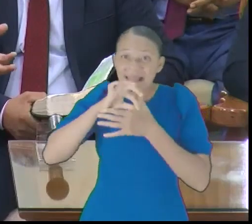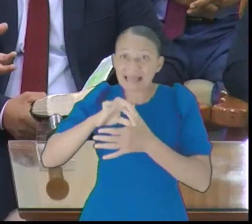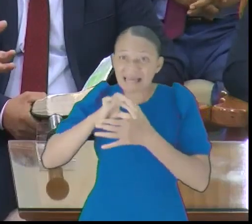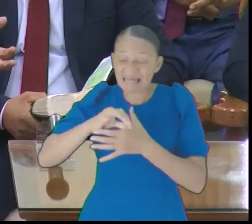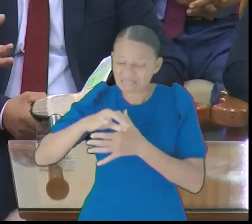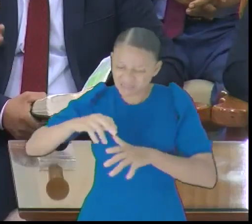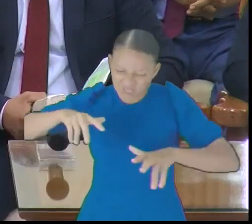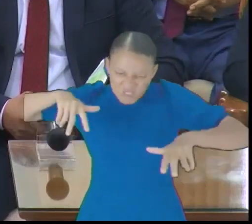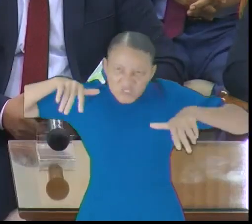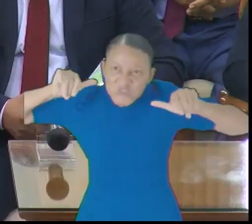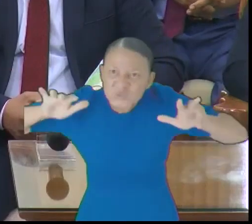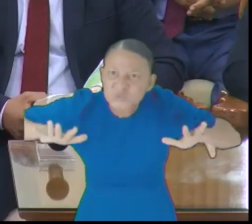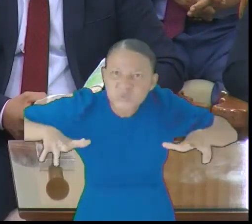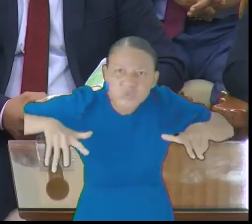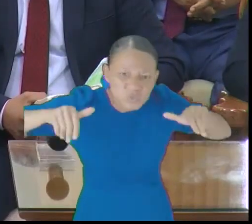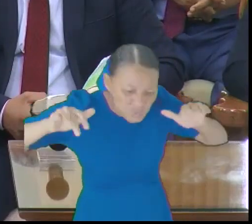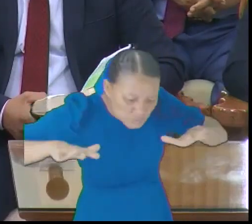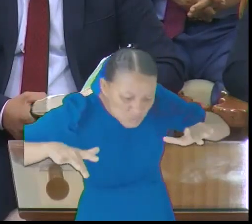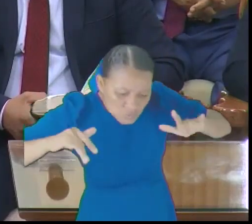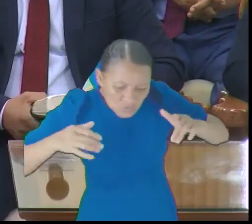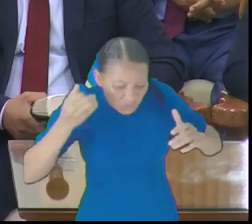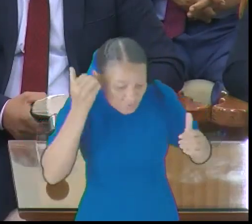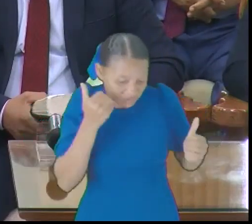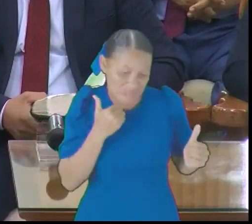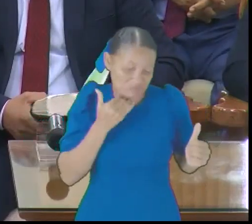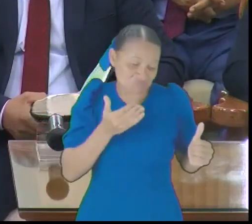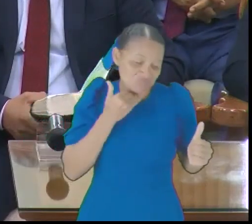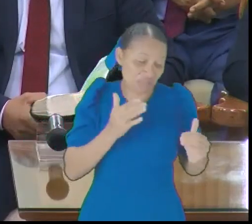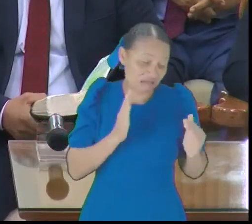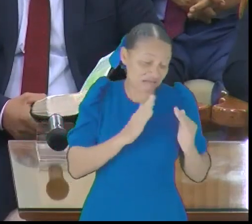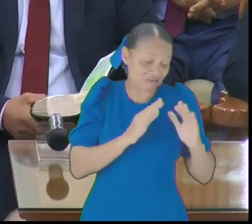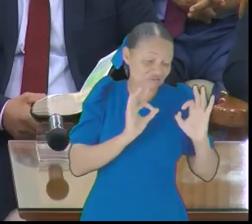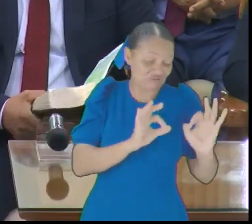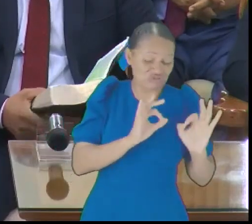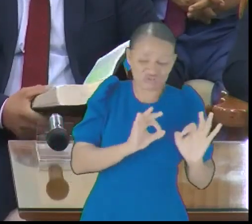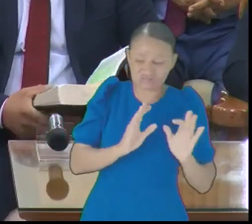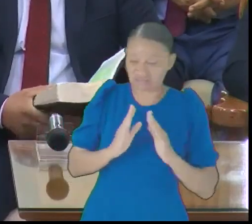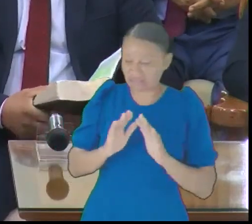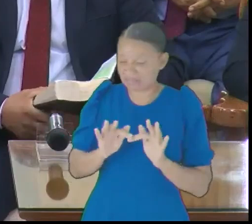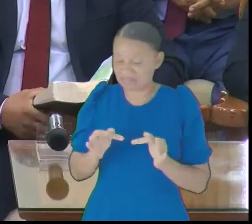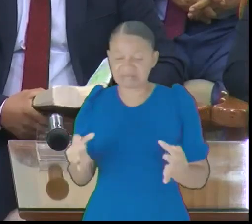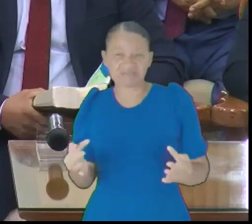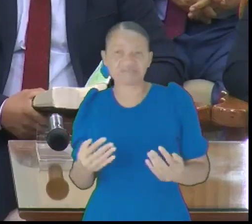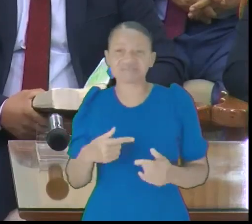num palácio ou se você mora numa choupana, para ele não interessa